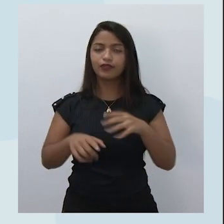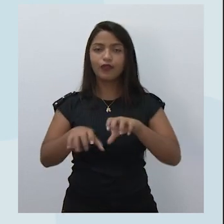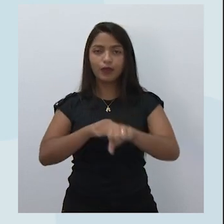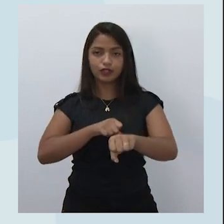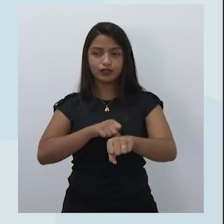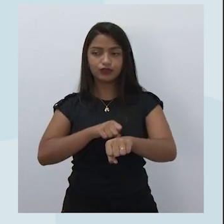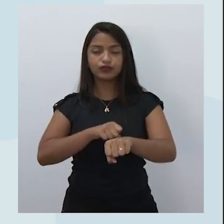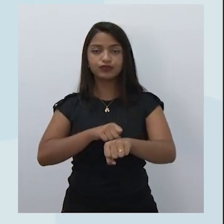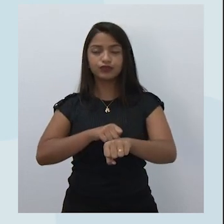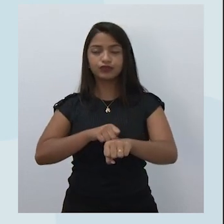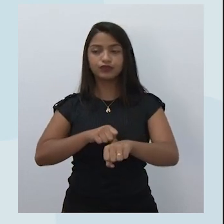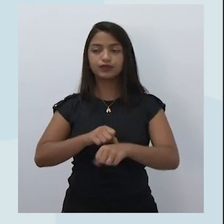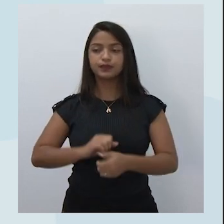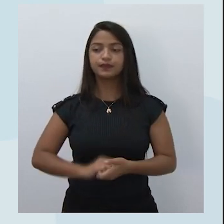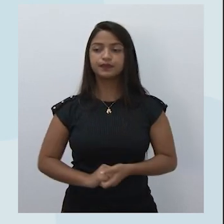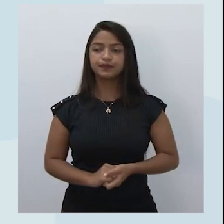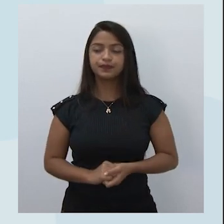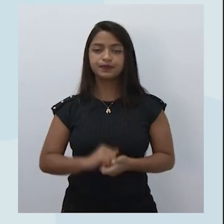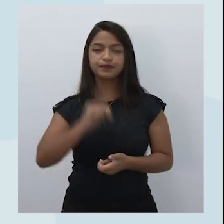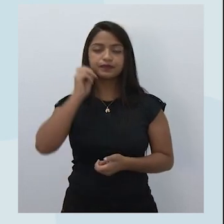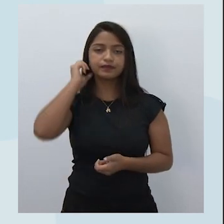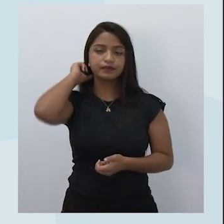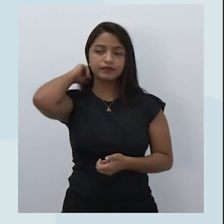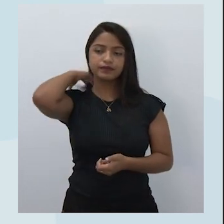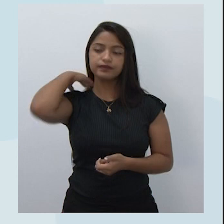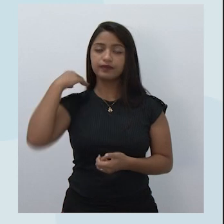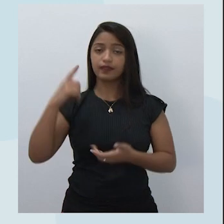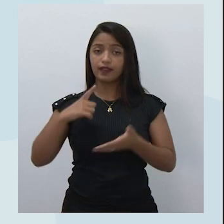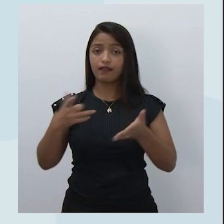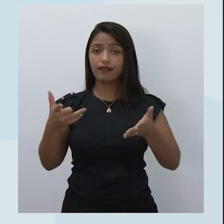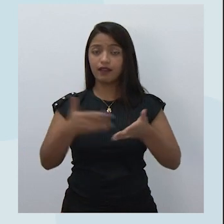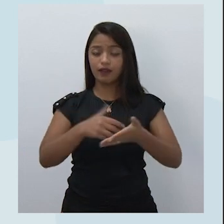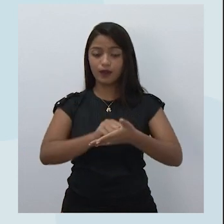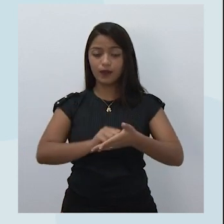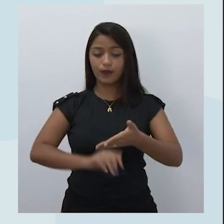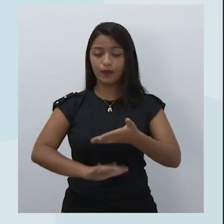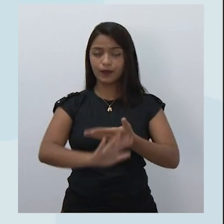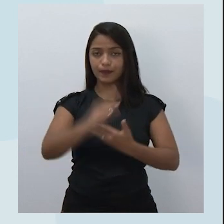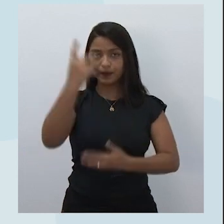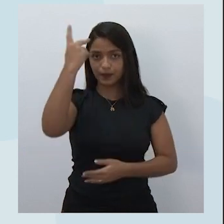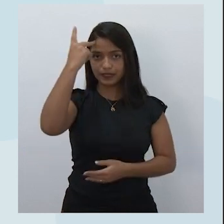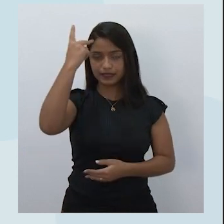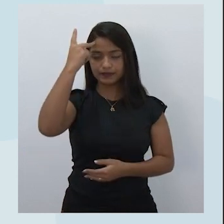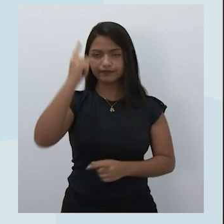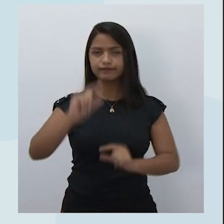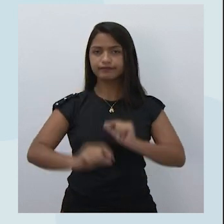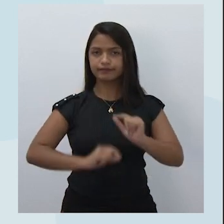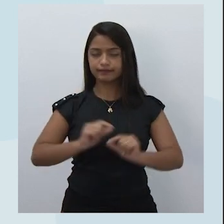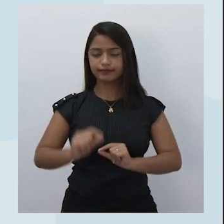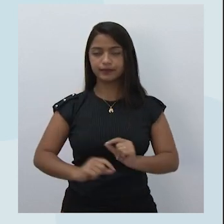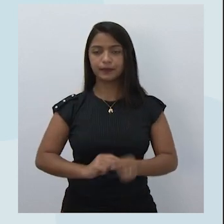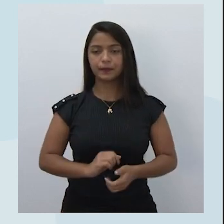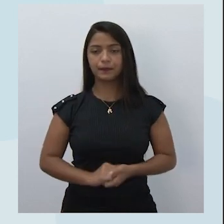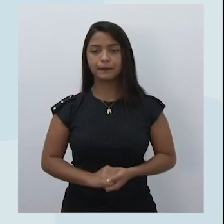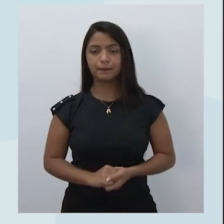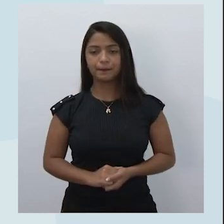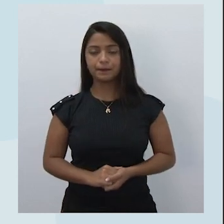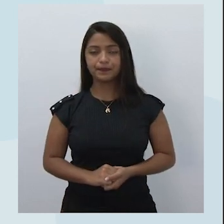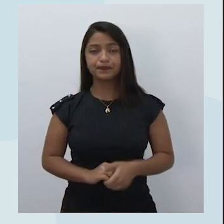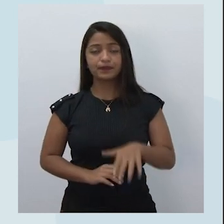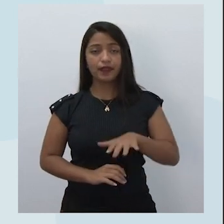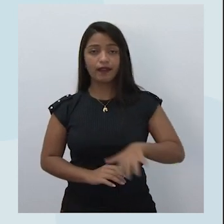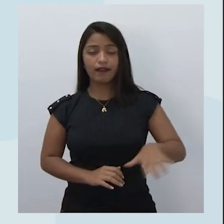formativos que a gente traz no currículo paulista. Então, nós teremos quatro